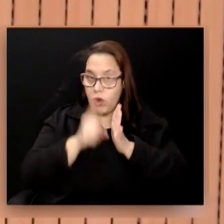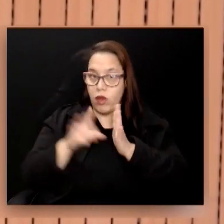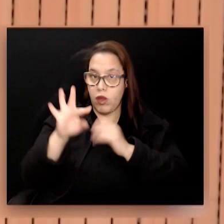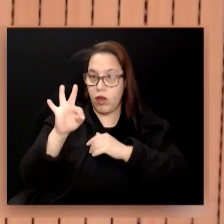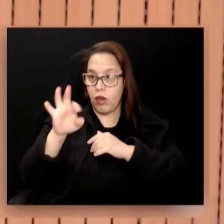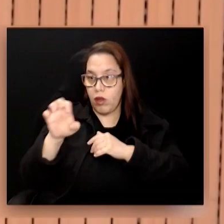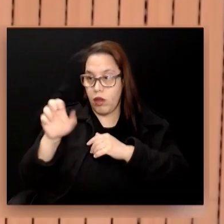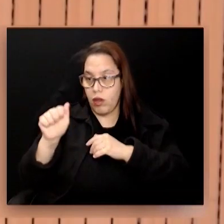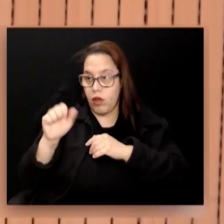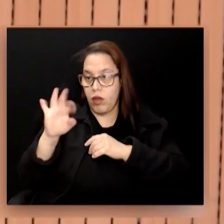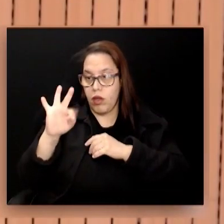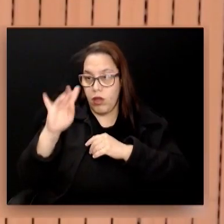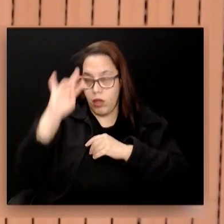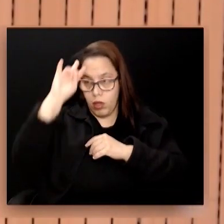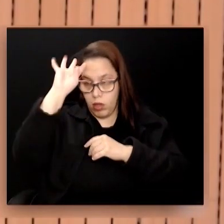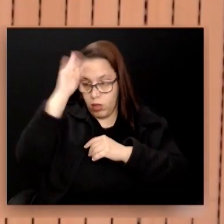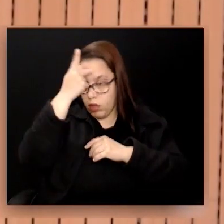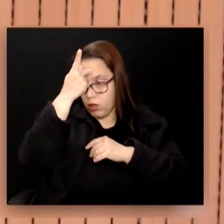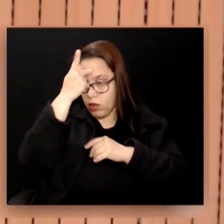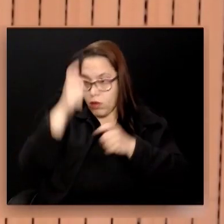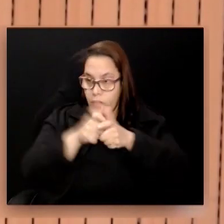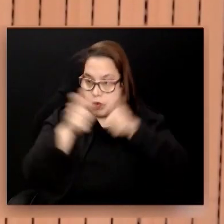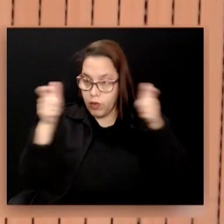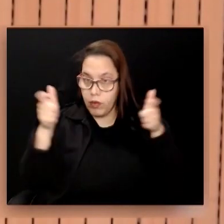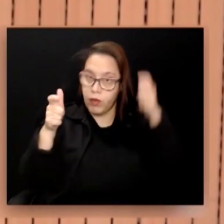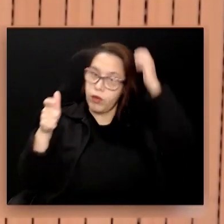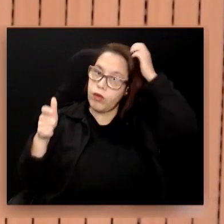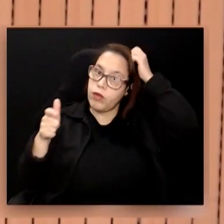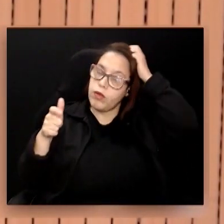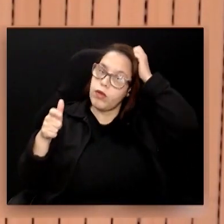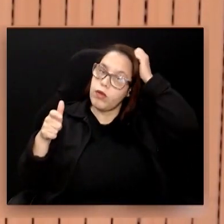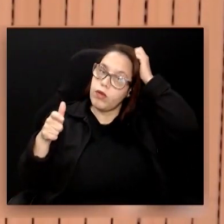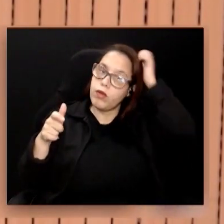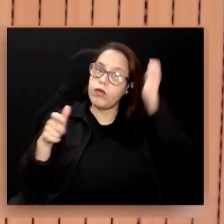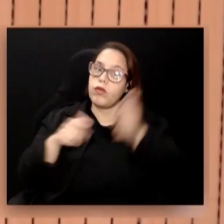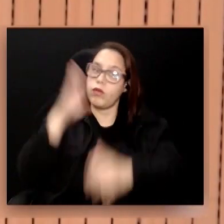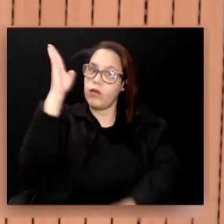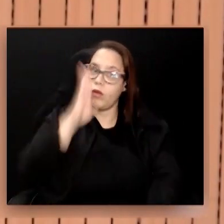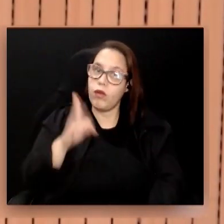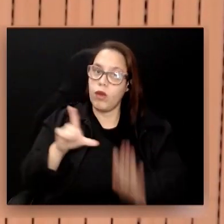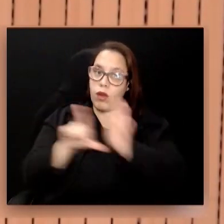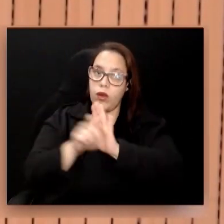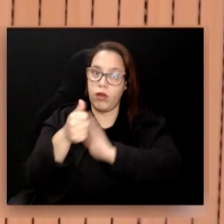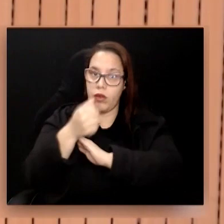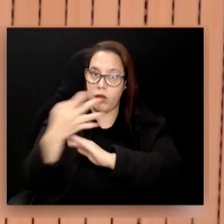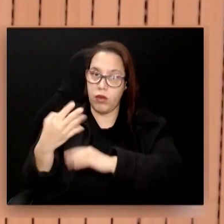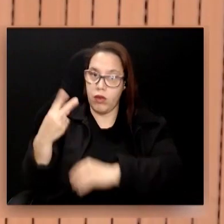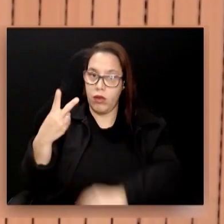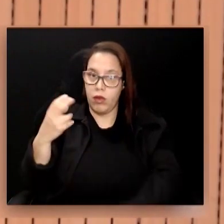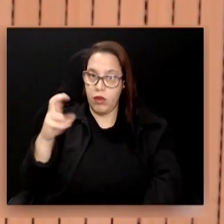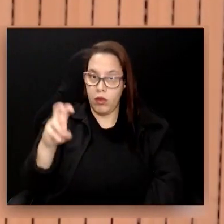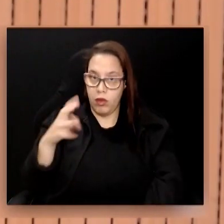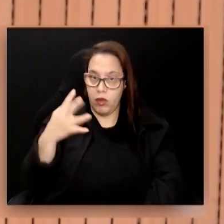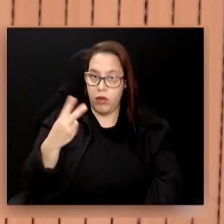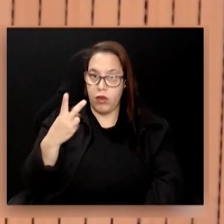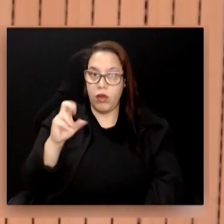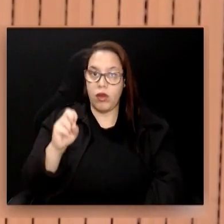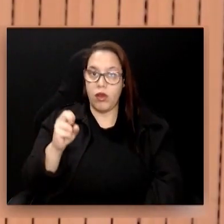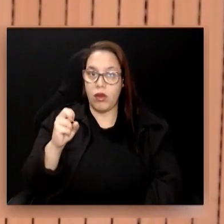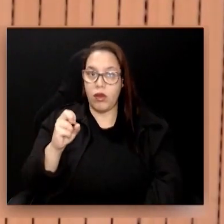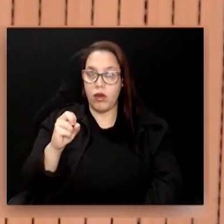cresceram significativamente nos últimos anos. E no Brasil, a Lei 14.254 de